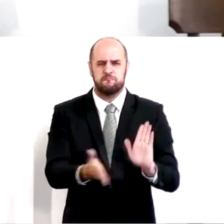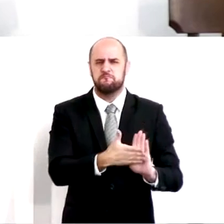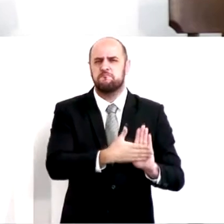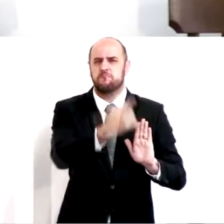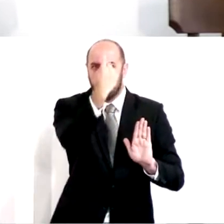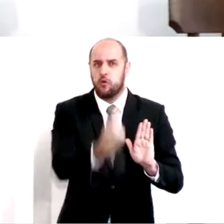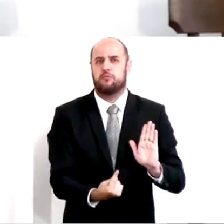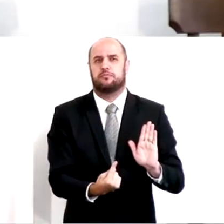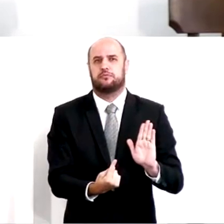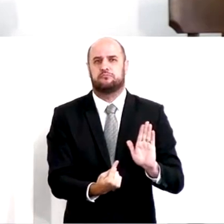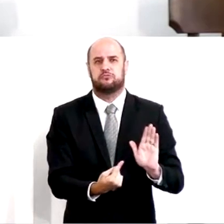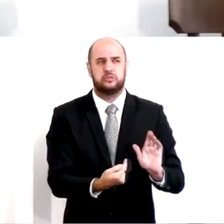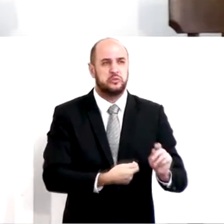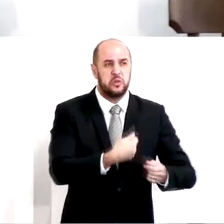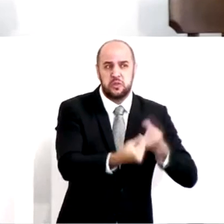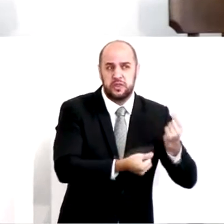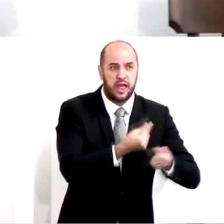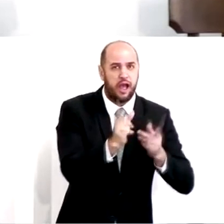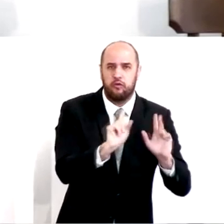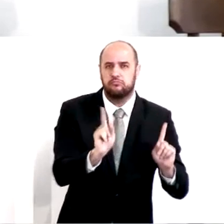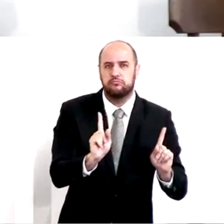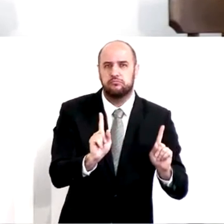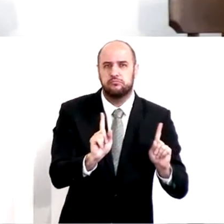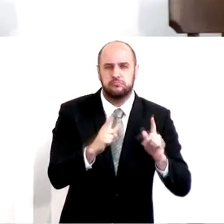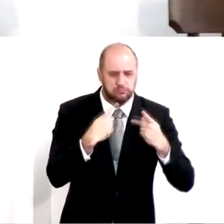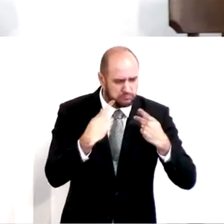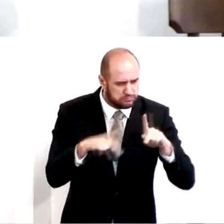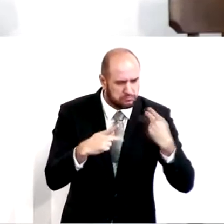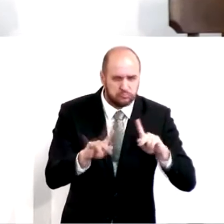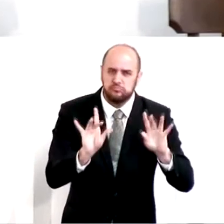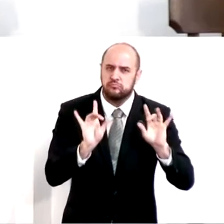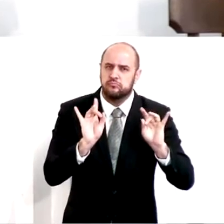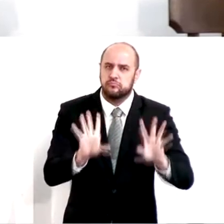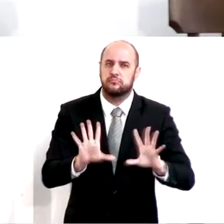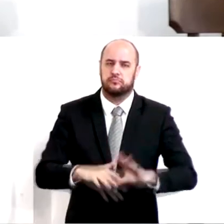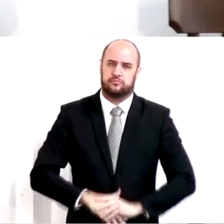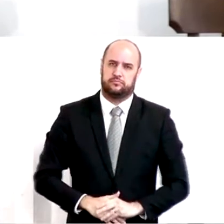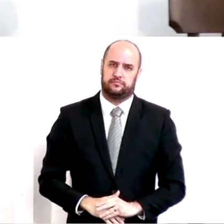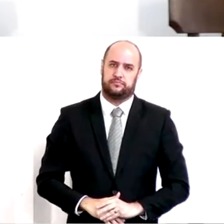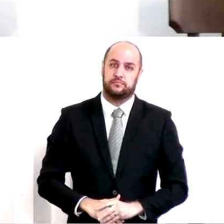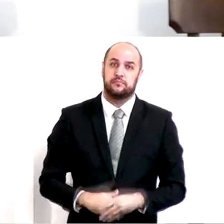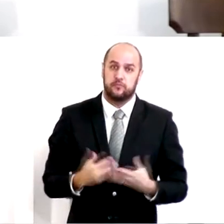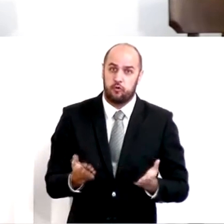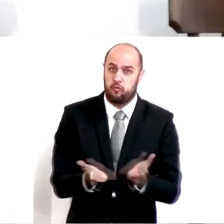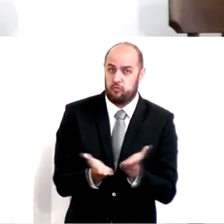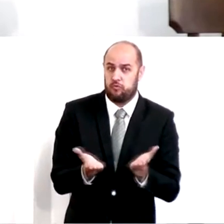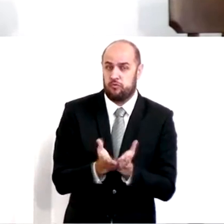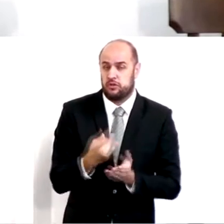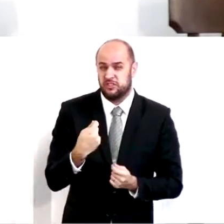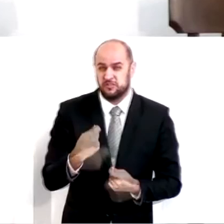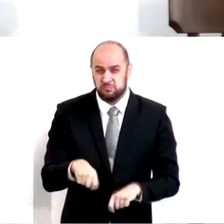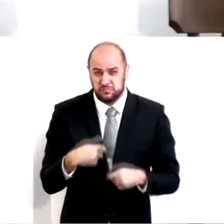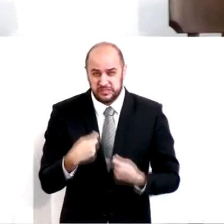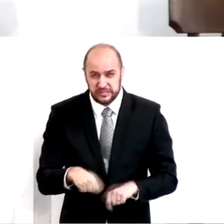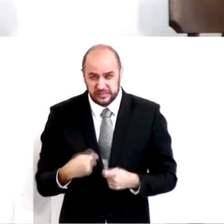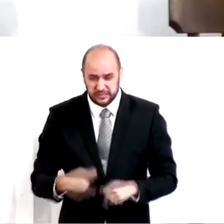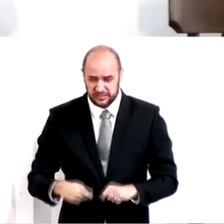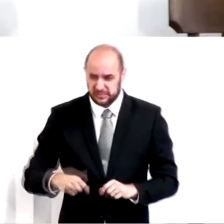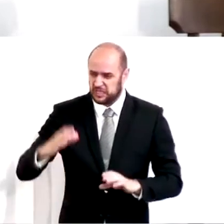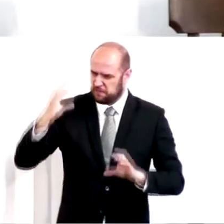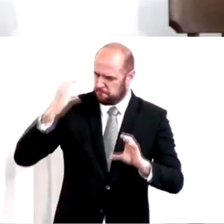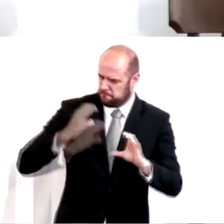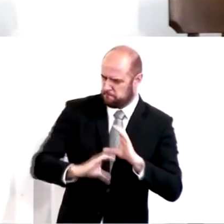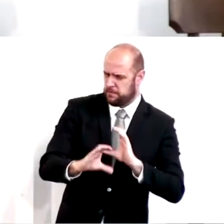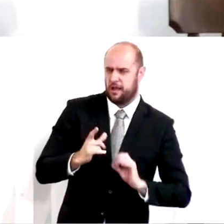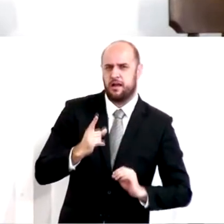não negociamos. Nós pregamos a palavra de Deus. Por isso os cristãos precisam ser esses canais, eles não